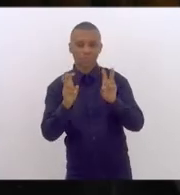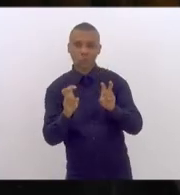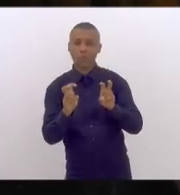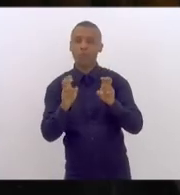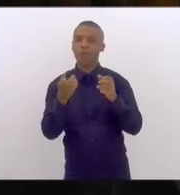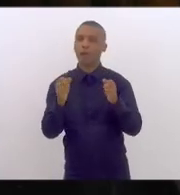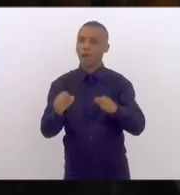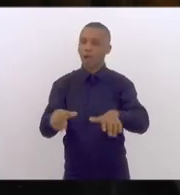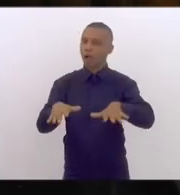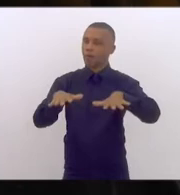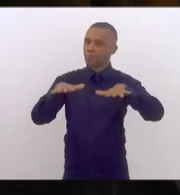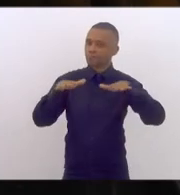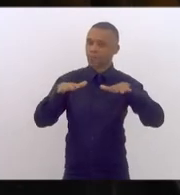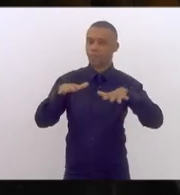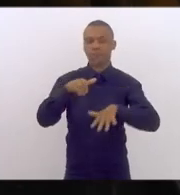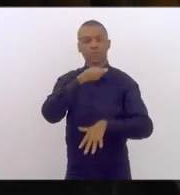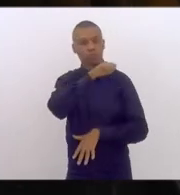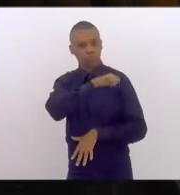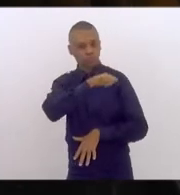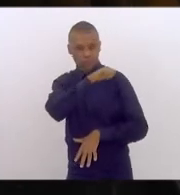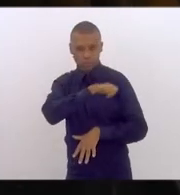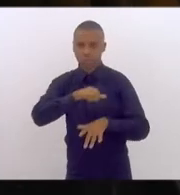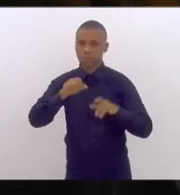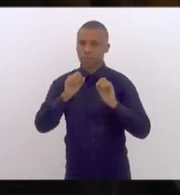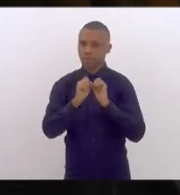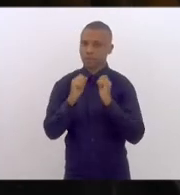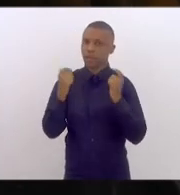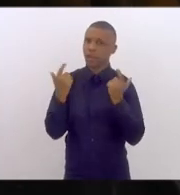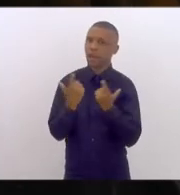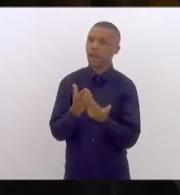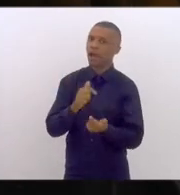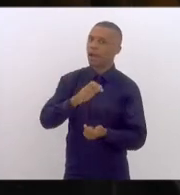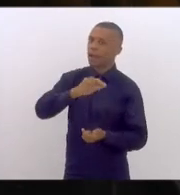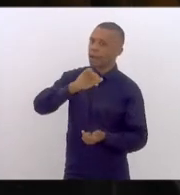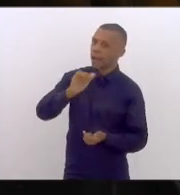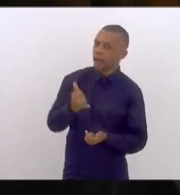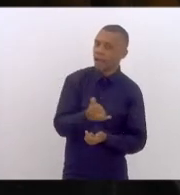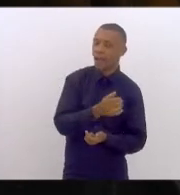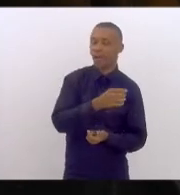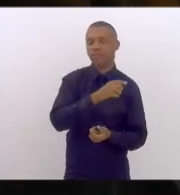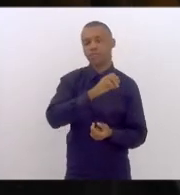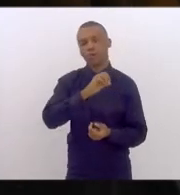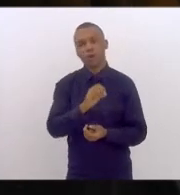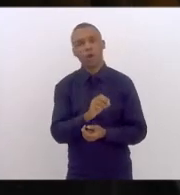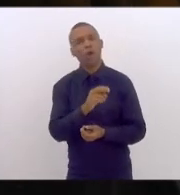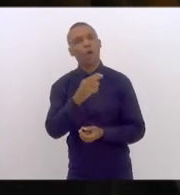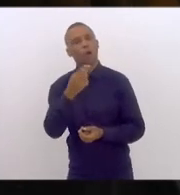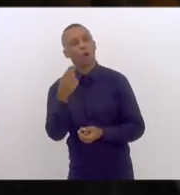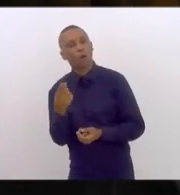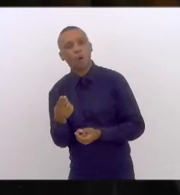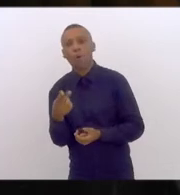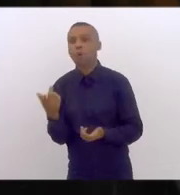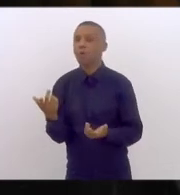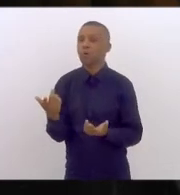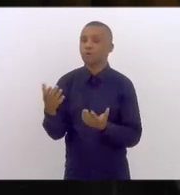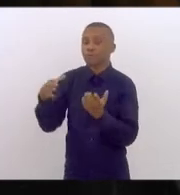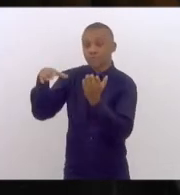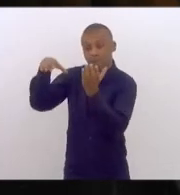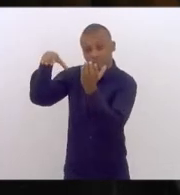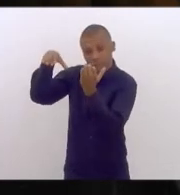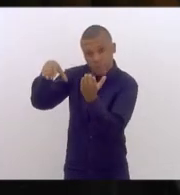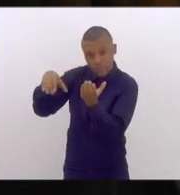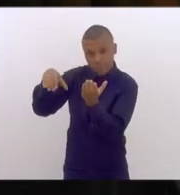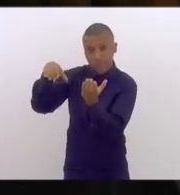Parlamento Fluminense quer seja na Assembleia Legislativa quer seja na